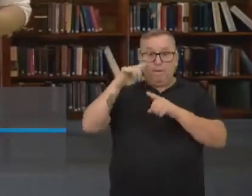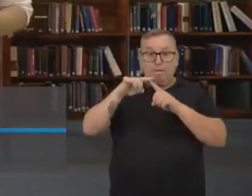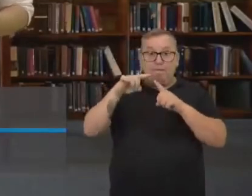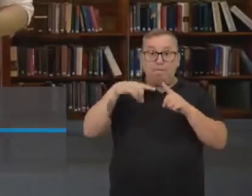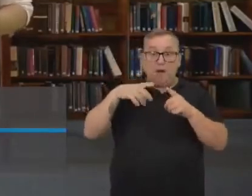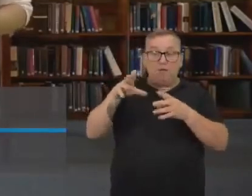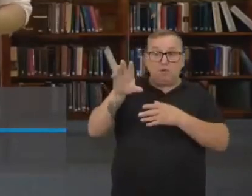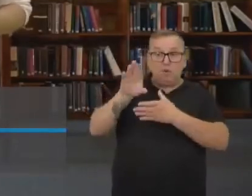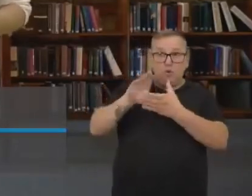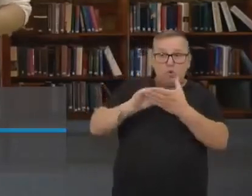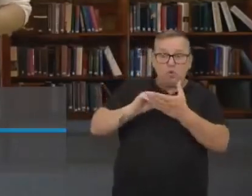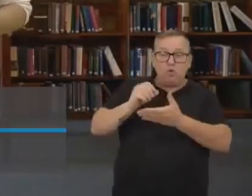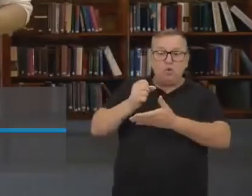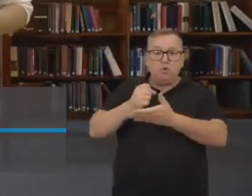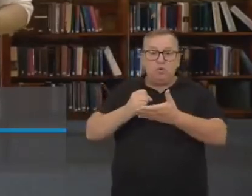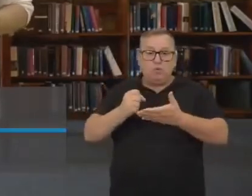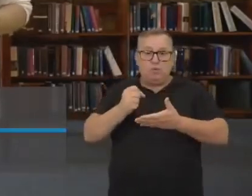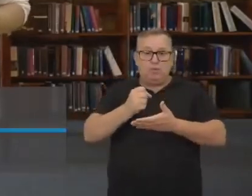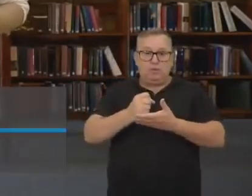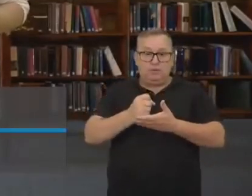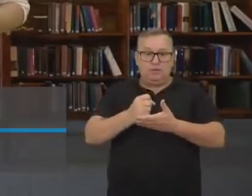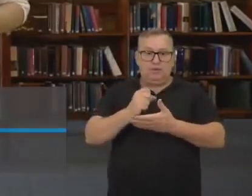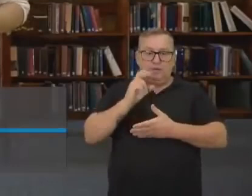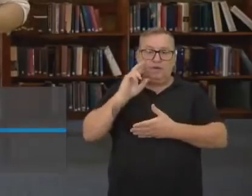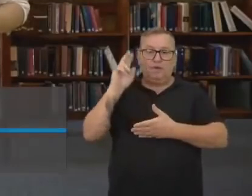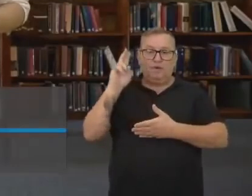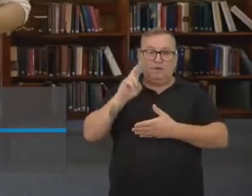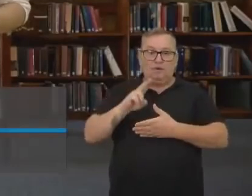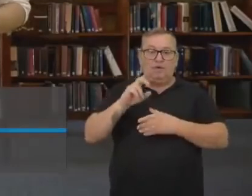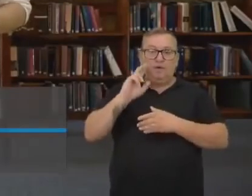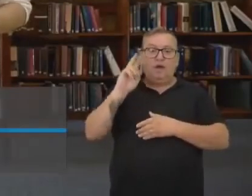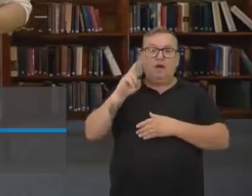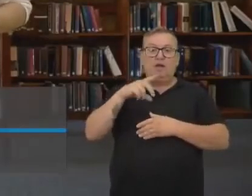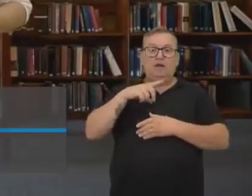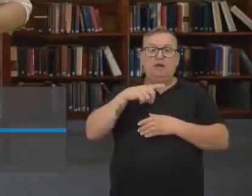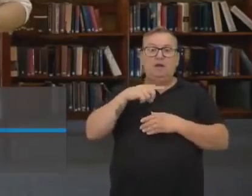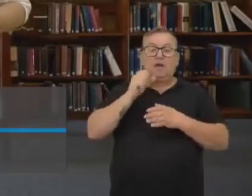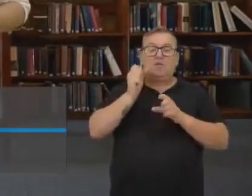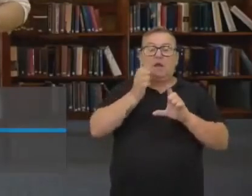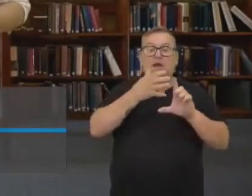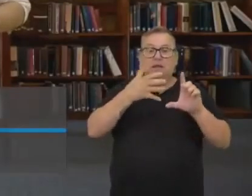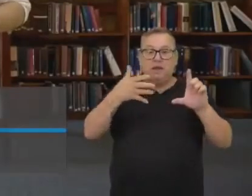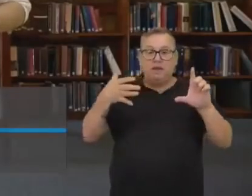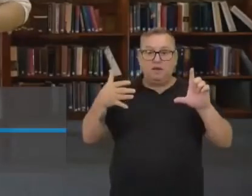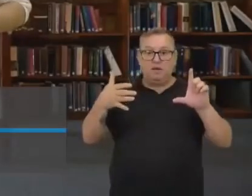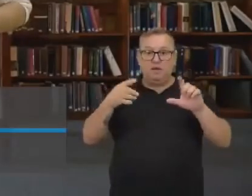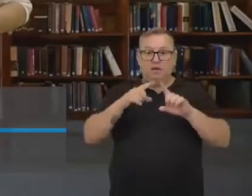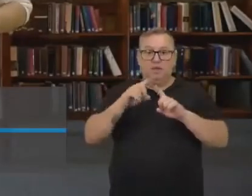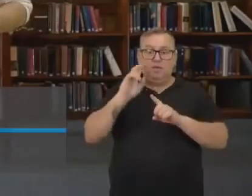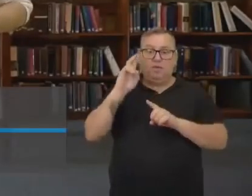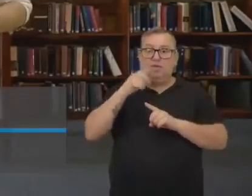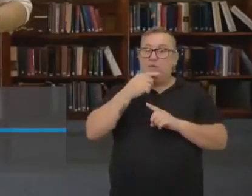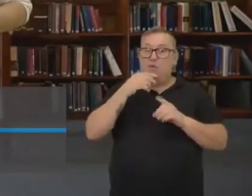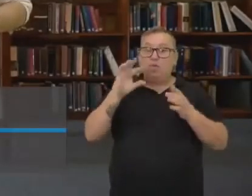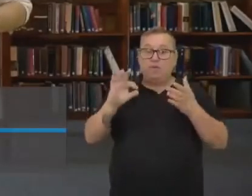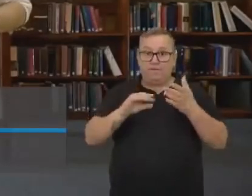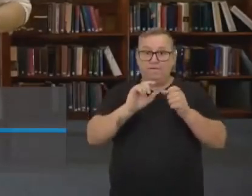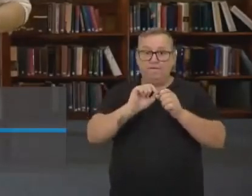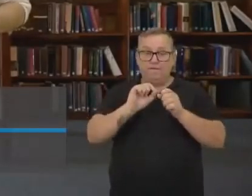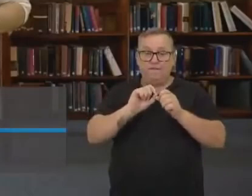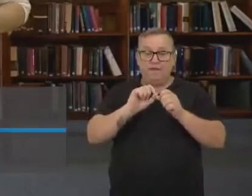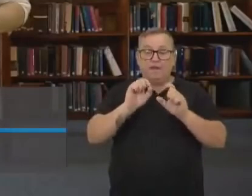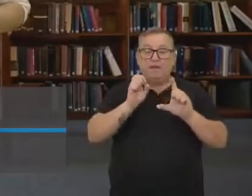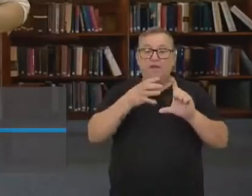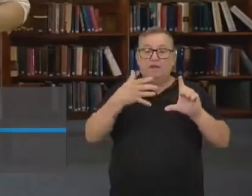exemplo, o Game of Thrones, lá, a série, As Crônicas do Gelo e Fogo. Alguns elementos que o George Martin, o autor, criou e colocou na série,